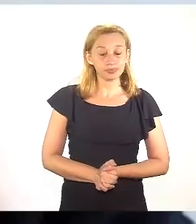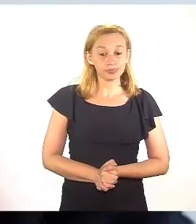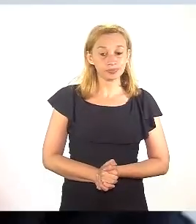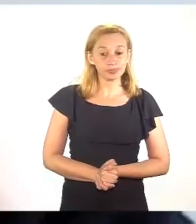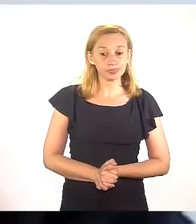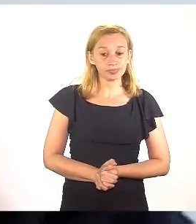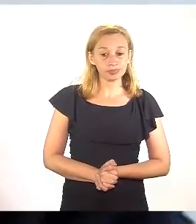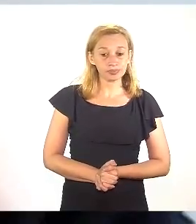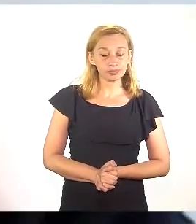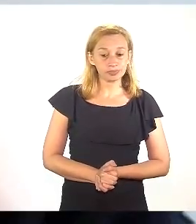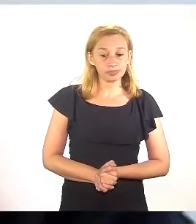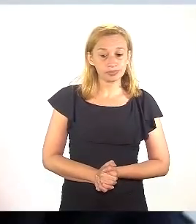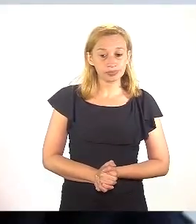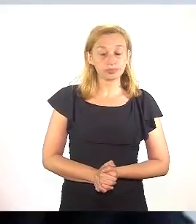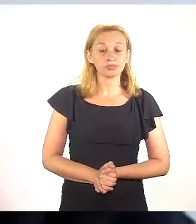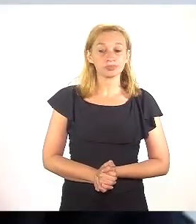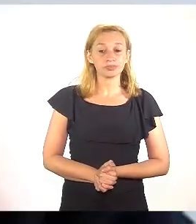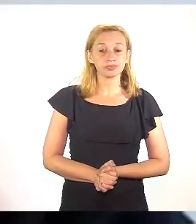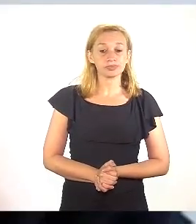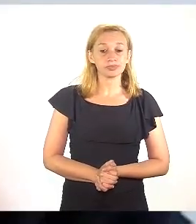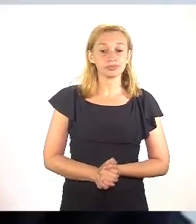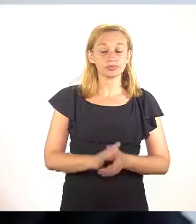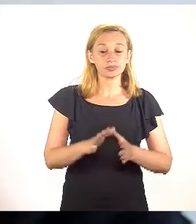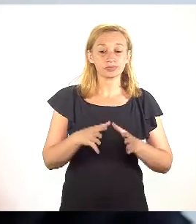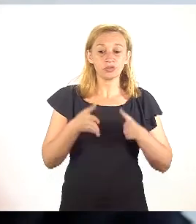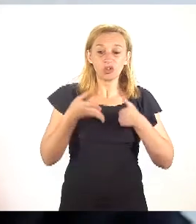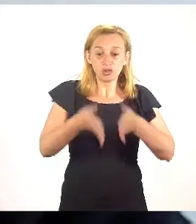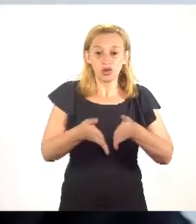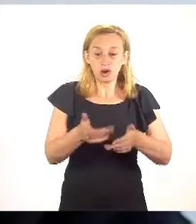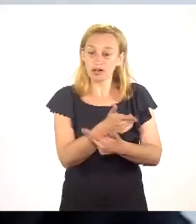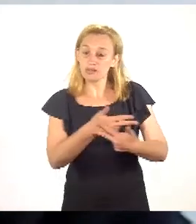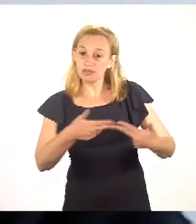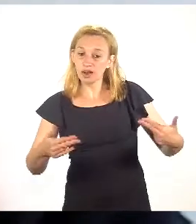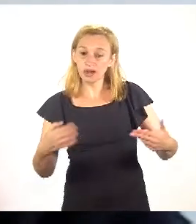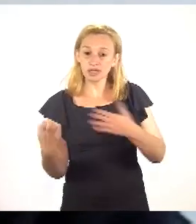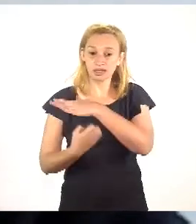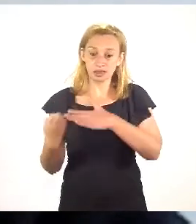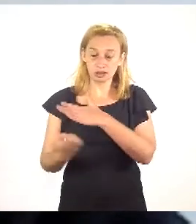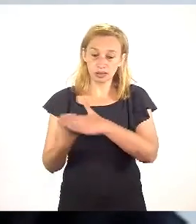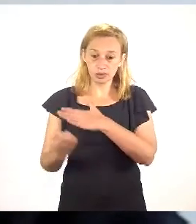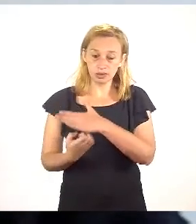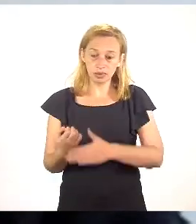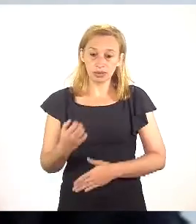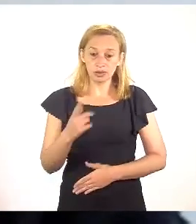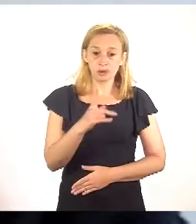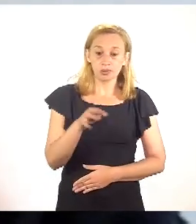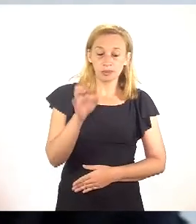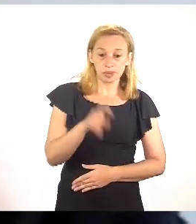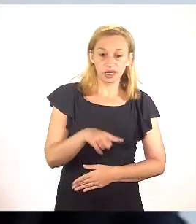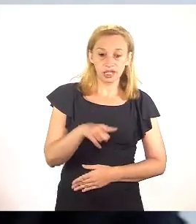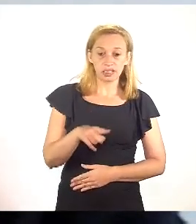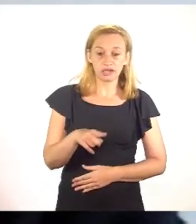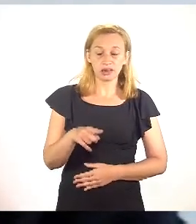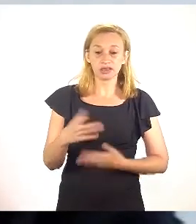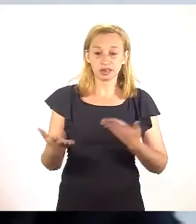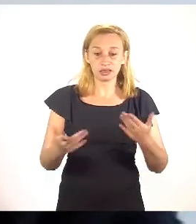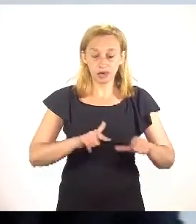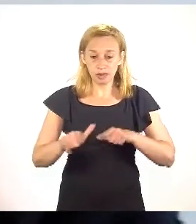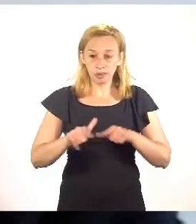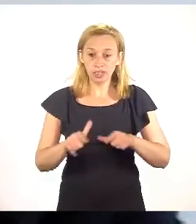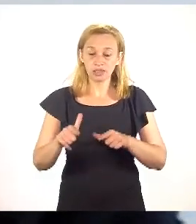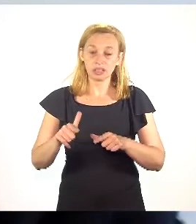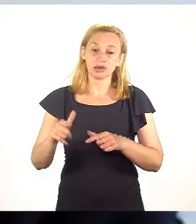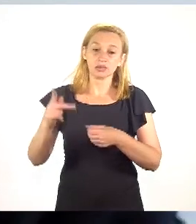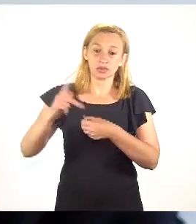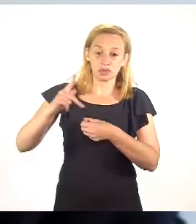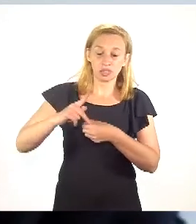tem como concentra muitas empresas de prestes de serviços Petrobras, ela também acaba tendo uma arrecadação muito grande de